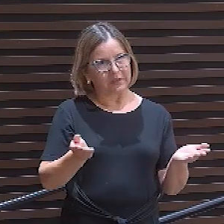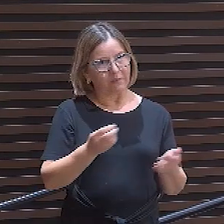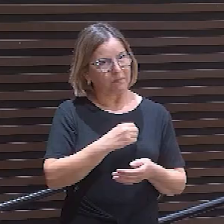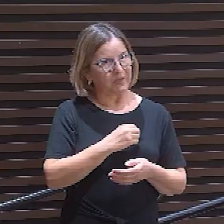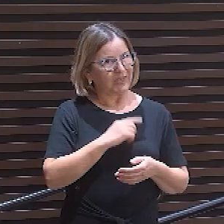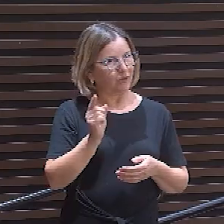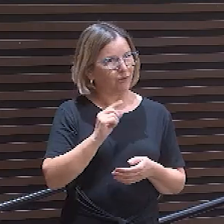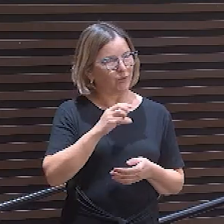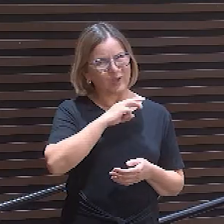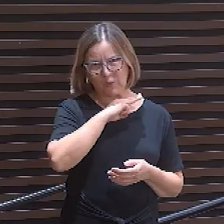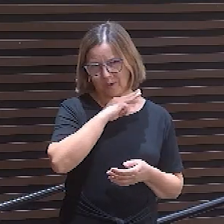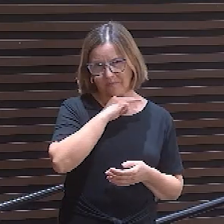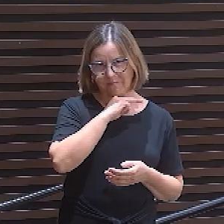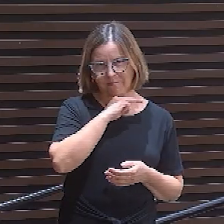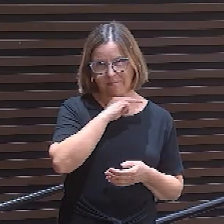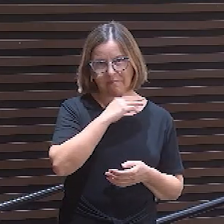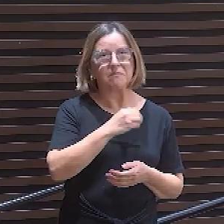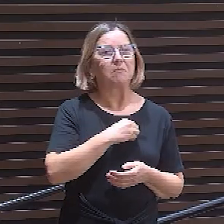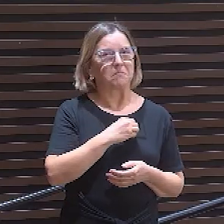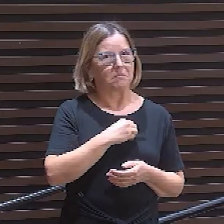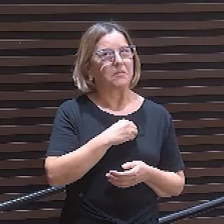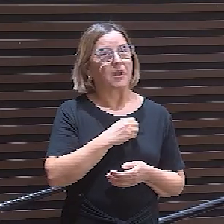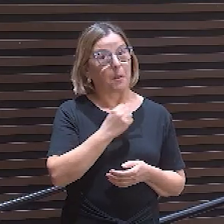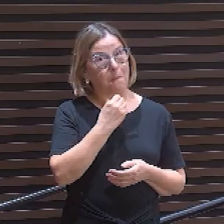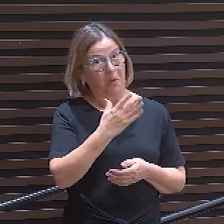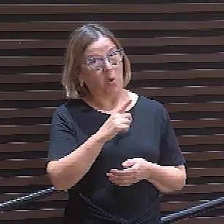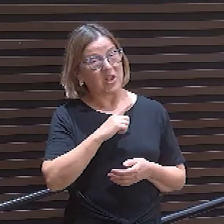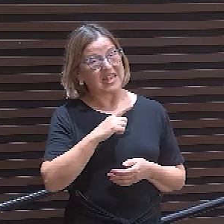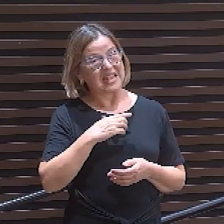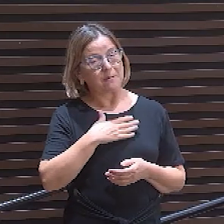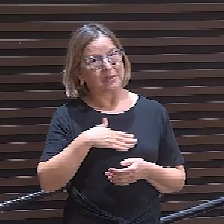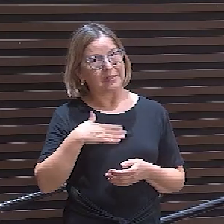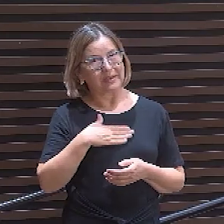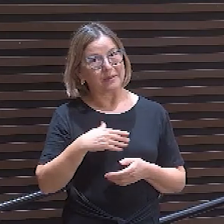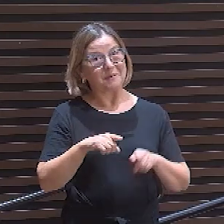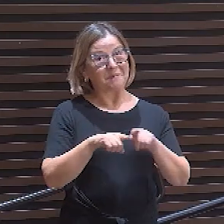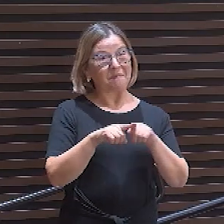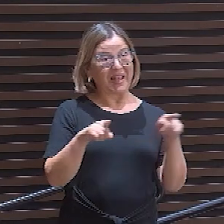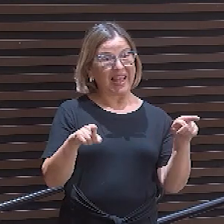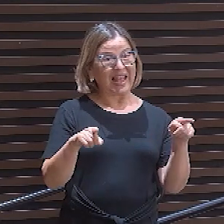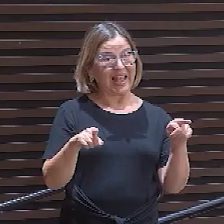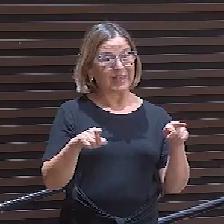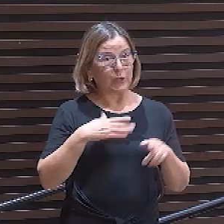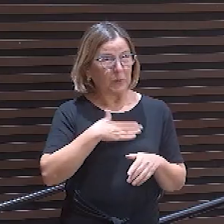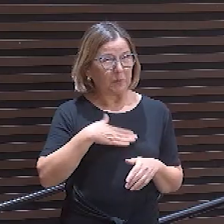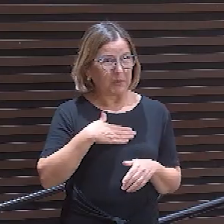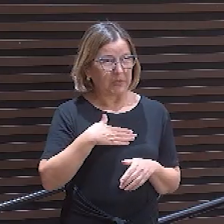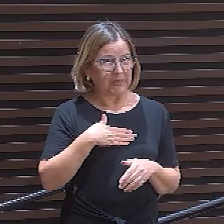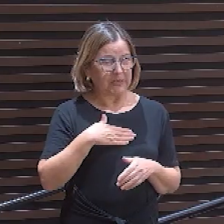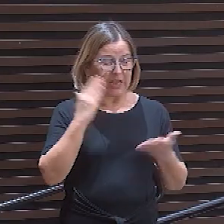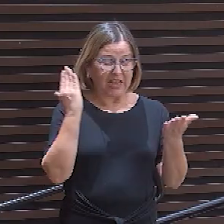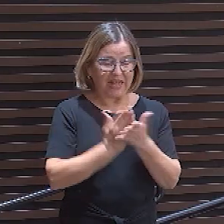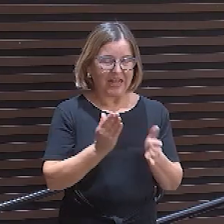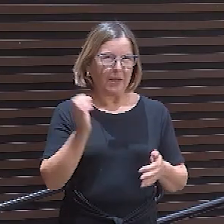bom. Ele tem prazer, só que o prazer dele dura pouco.